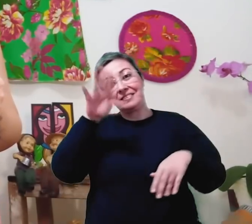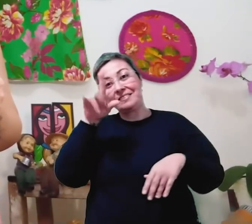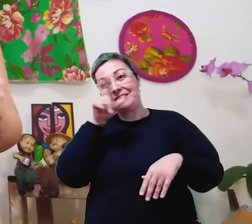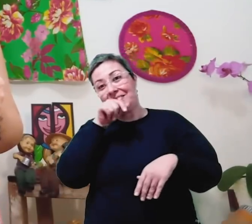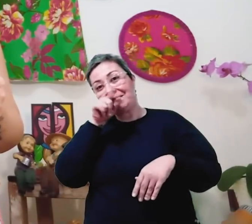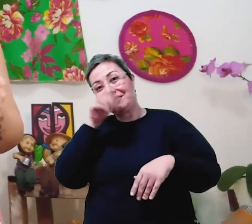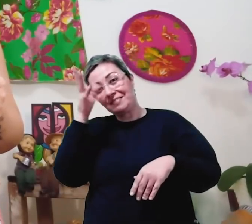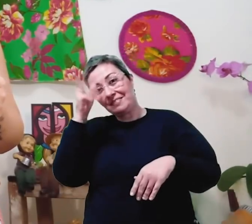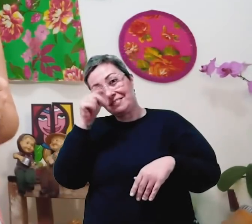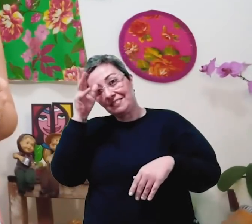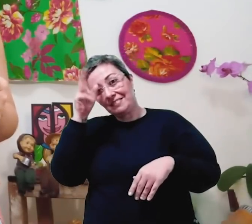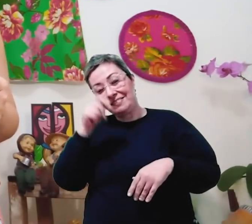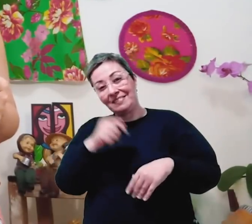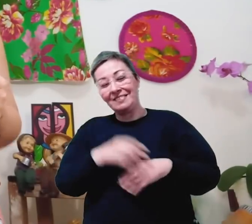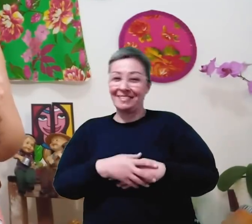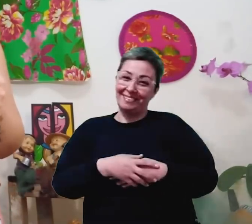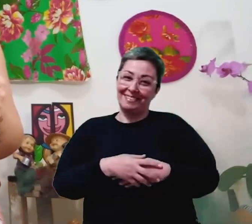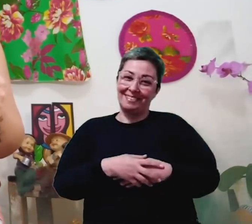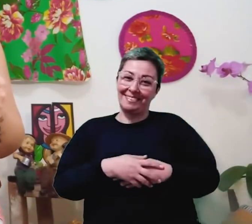mais o pinto pia.